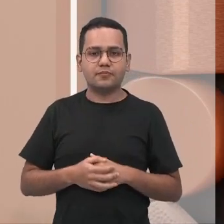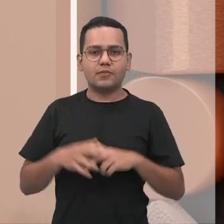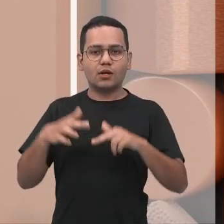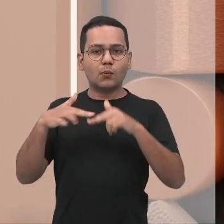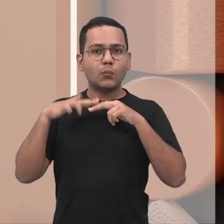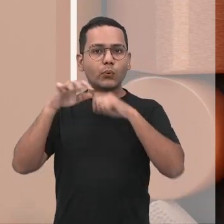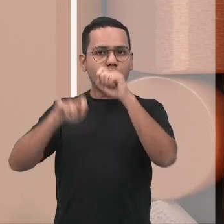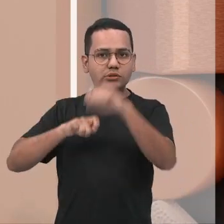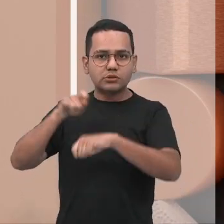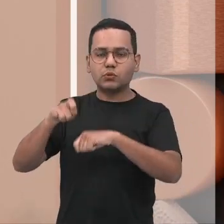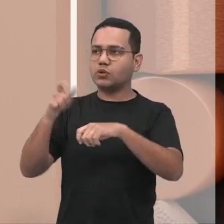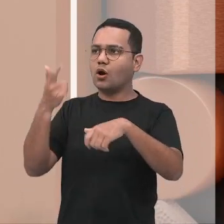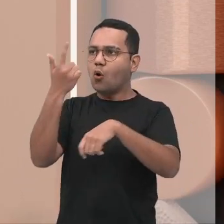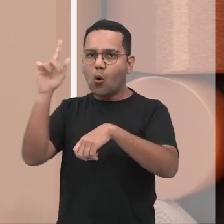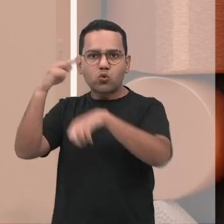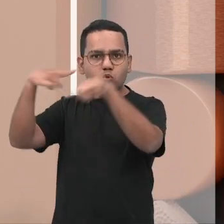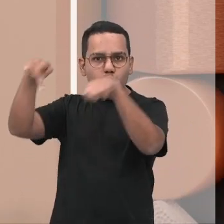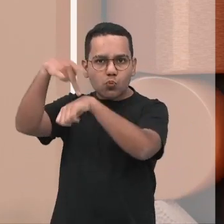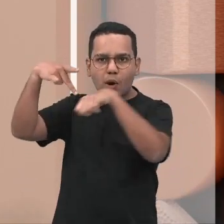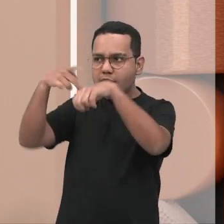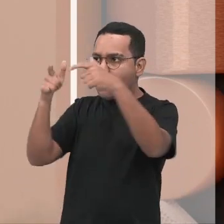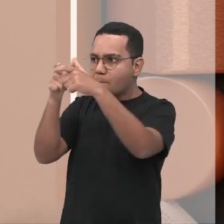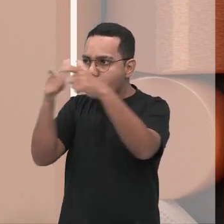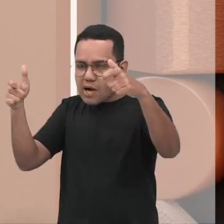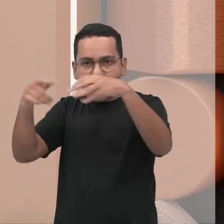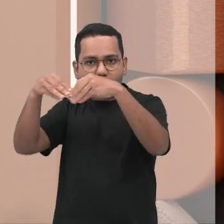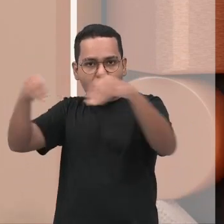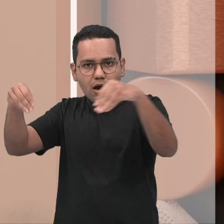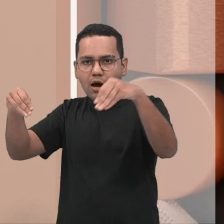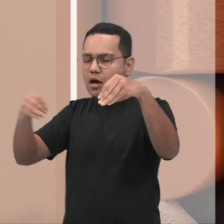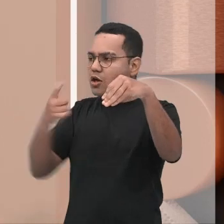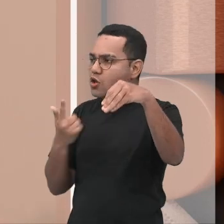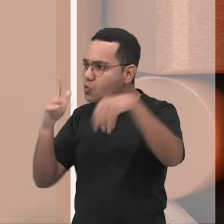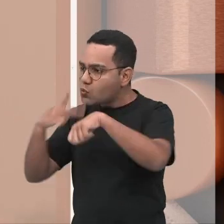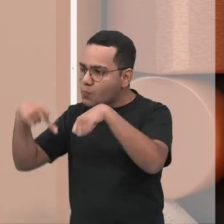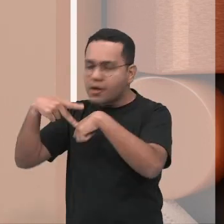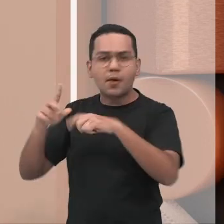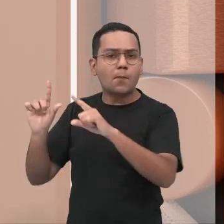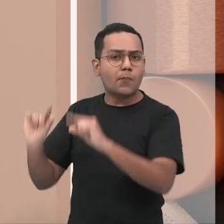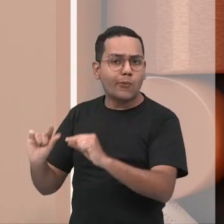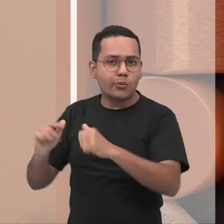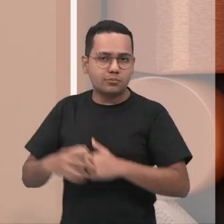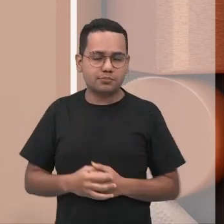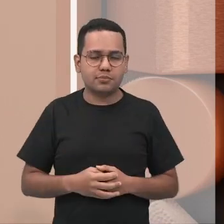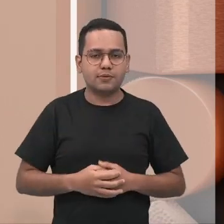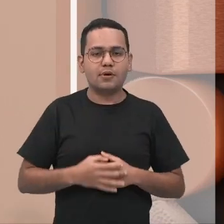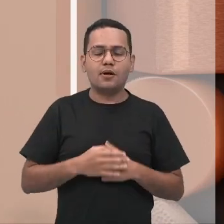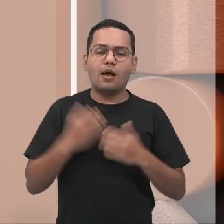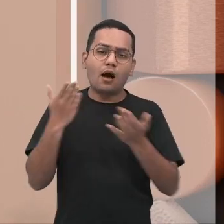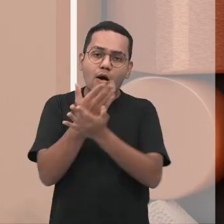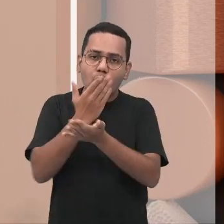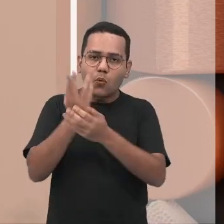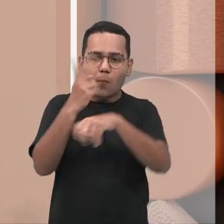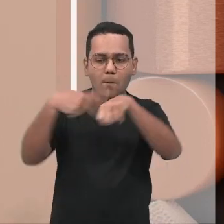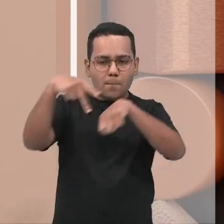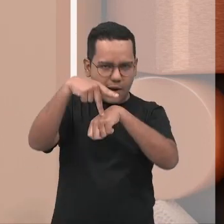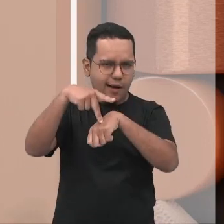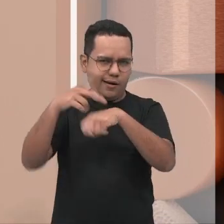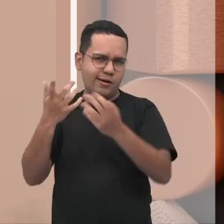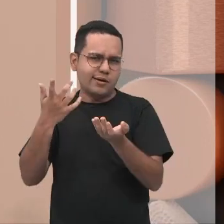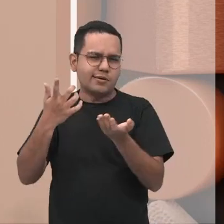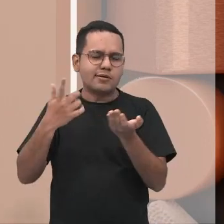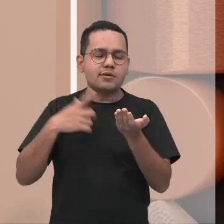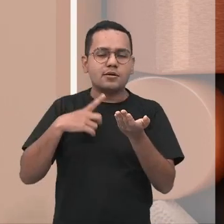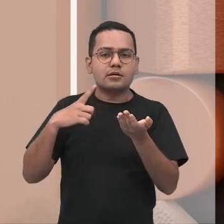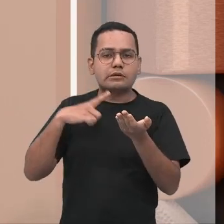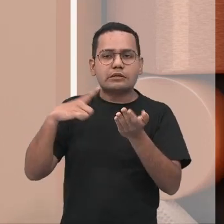mais territórios que outras potências. E alguns países que chegaram atrasados nessa repartição, nessa